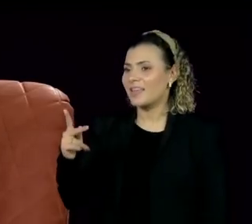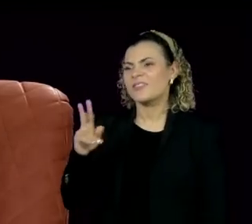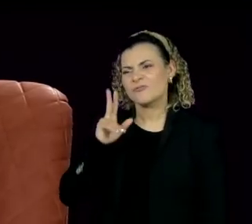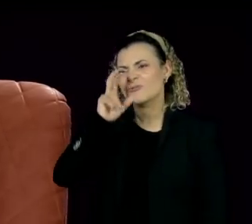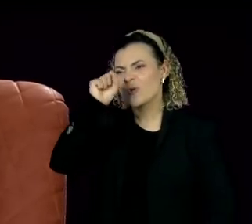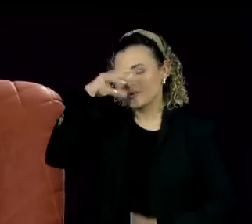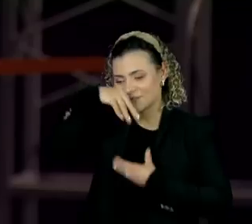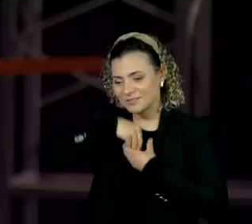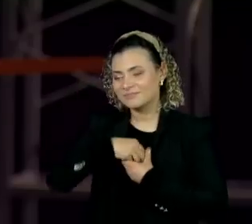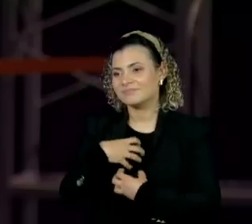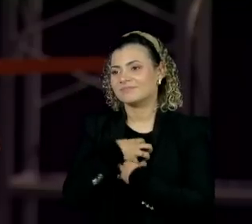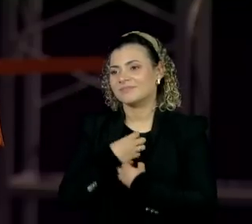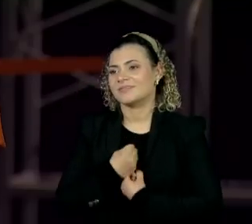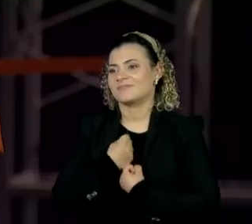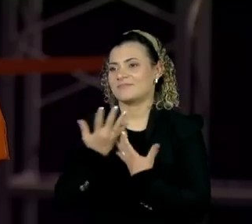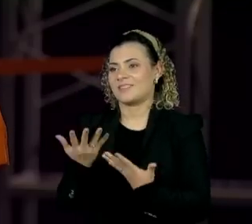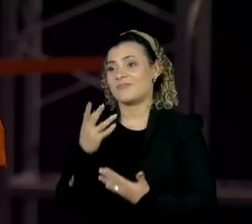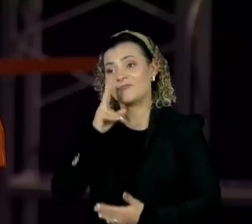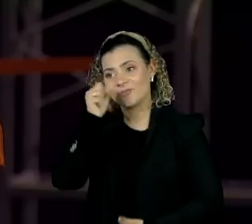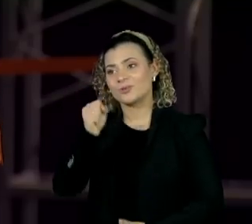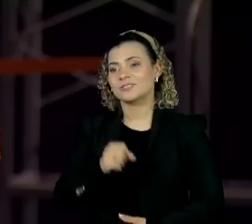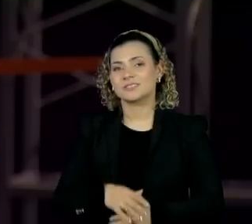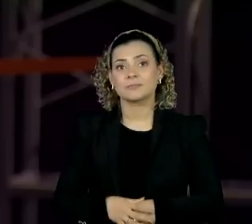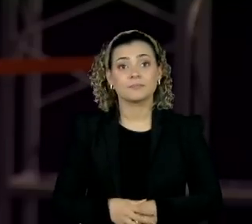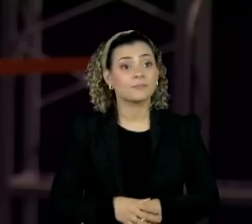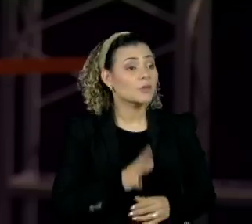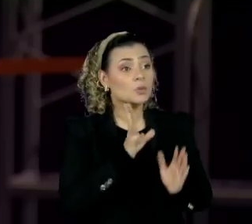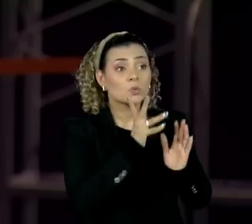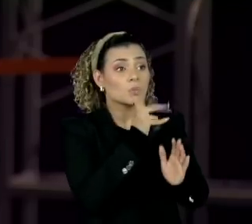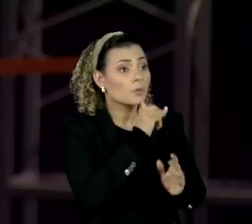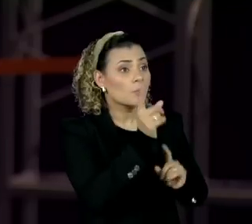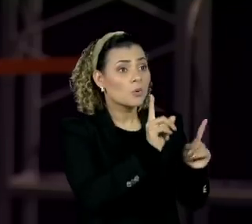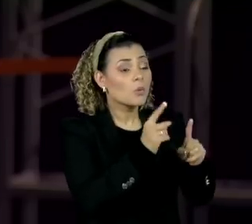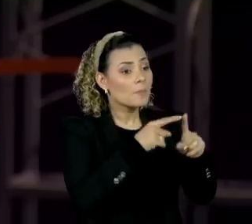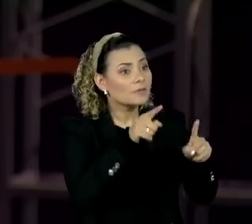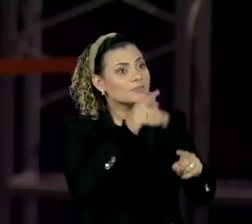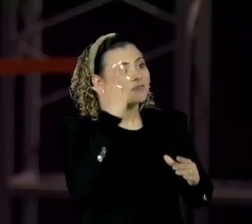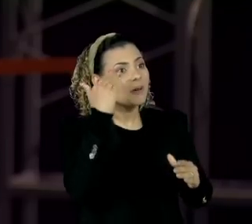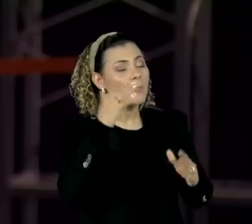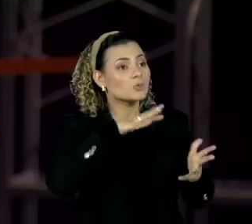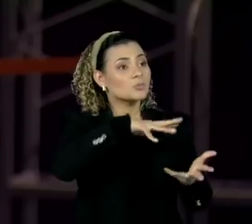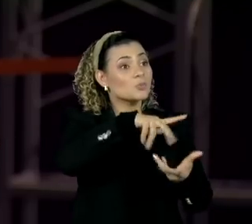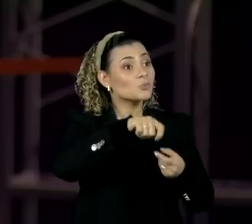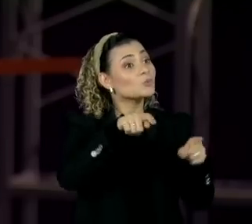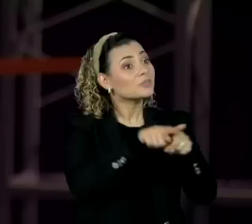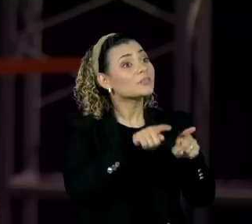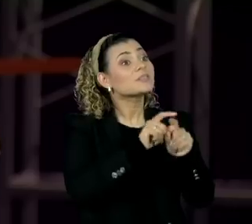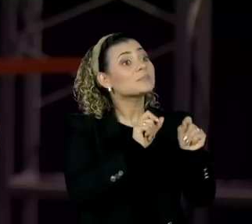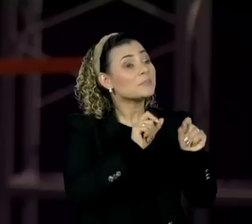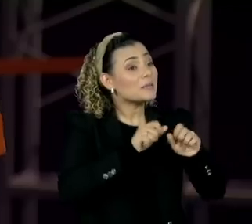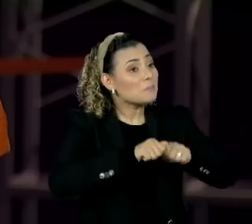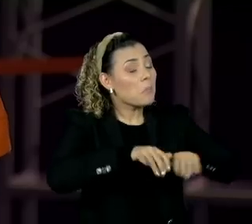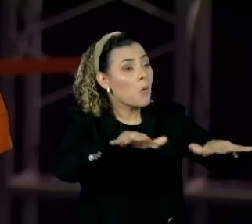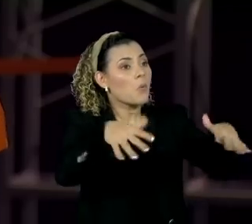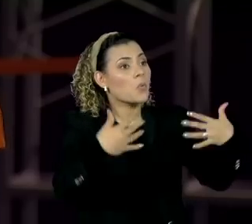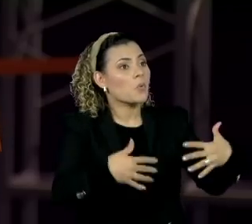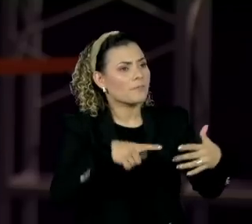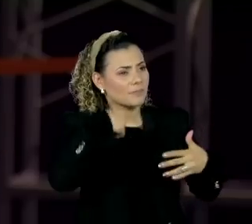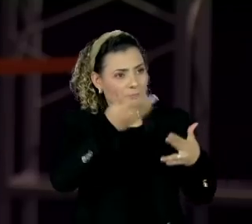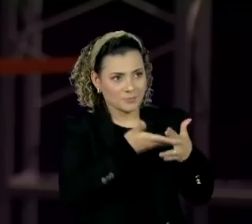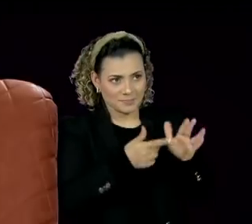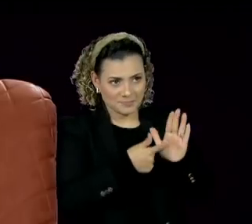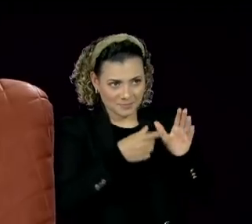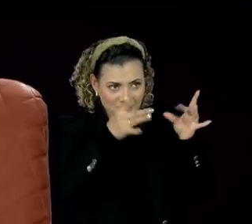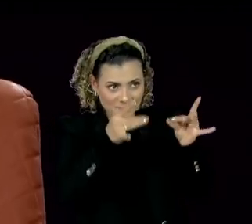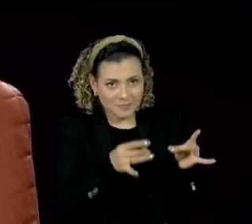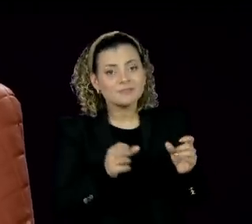da natureza, né? Bom, não demorou muito e você, Fernanda Abreu, se tornou internacional. Mas a gente fala sobre isso no próximo bloco, pode